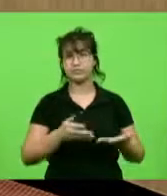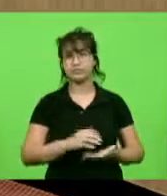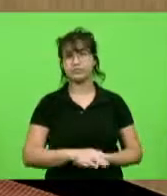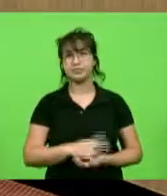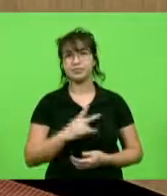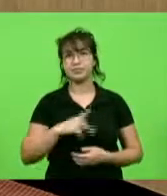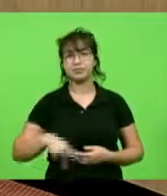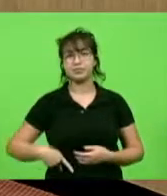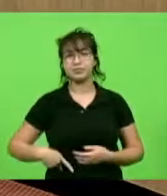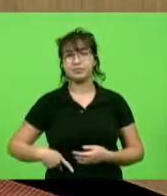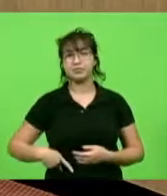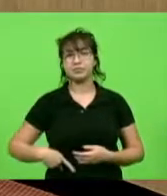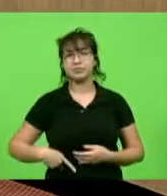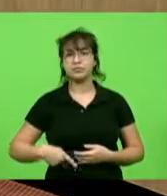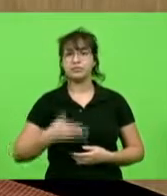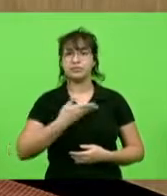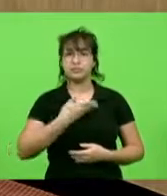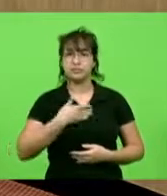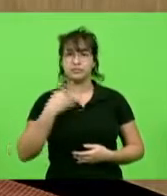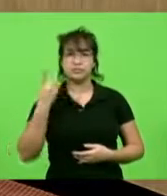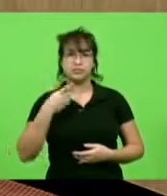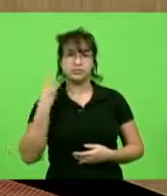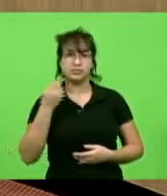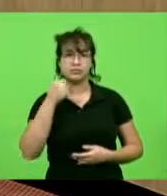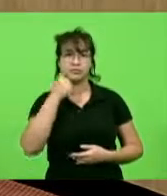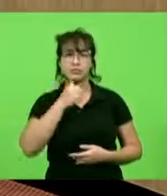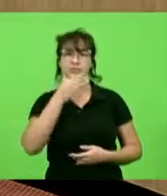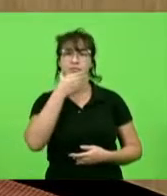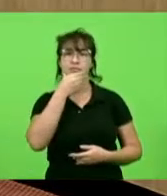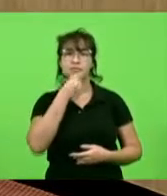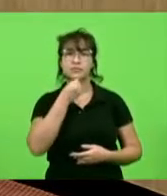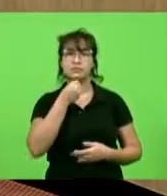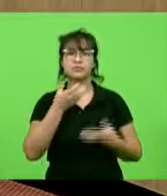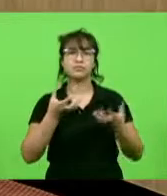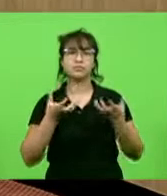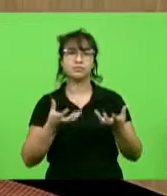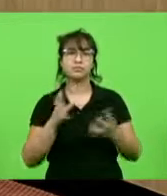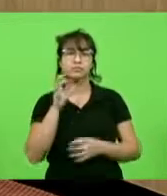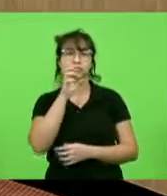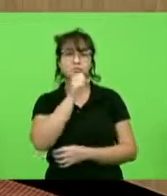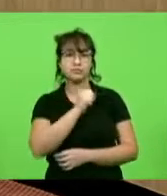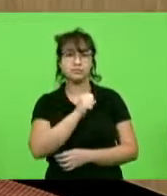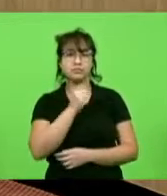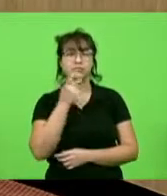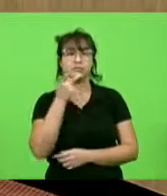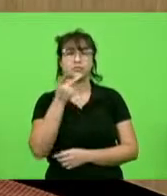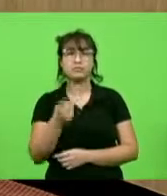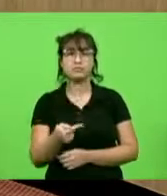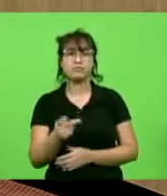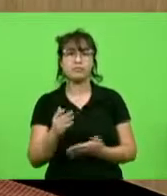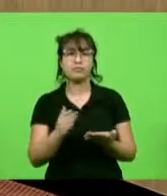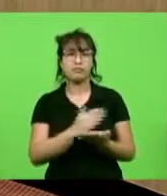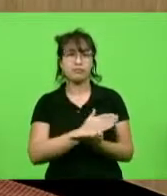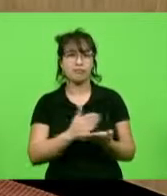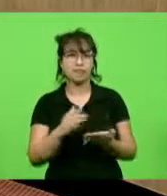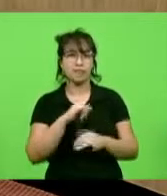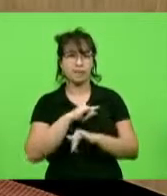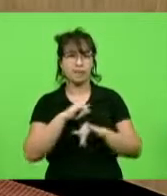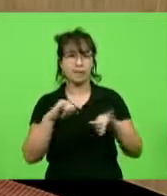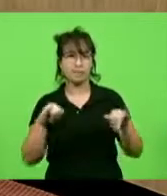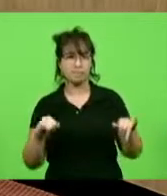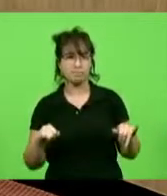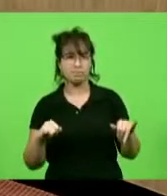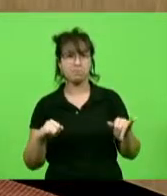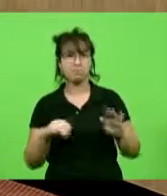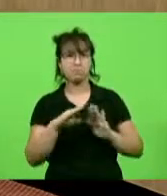Presidente, colegas deputados e deputadas, eu quero brevemente trazer aqui algumas informações acerca